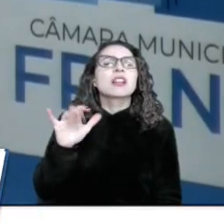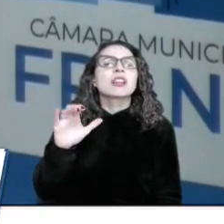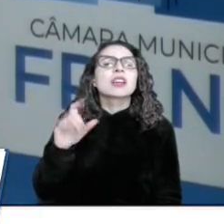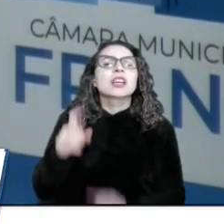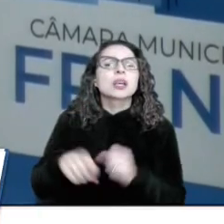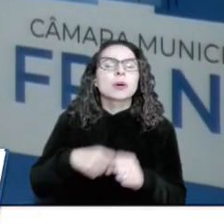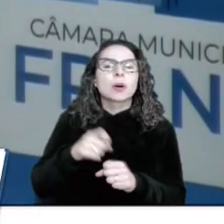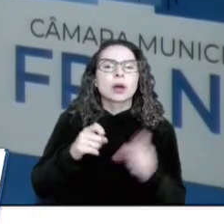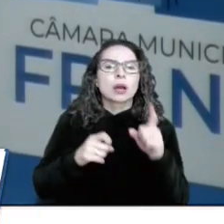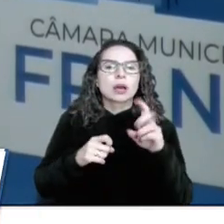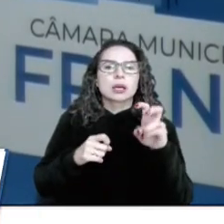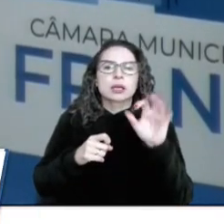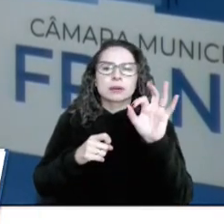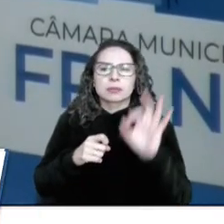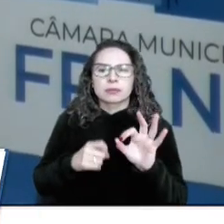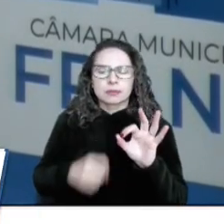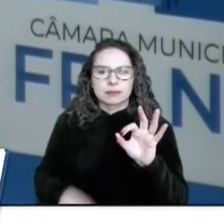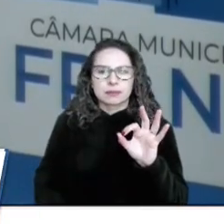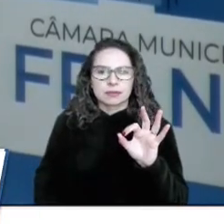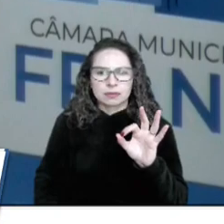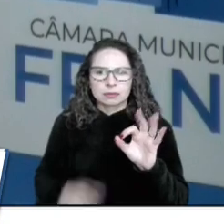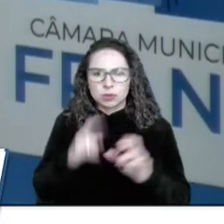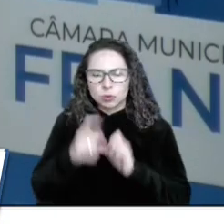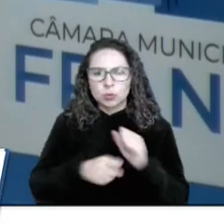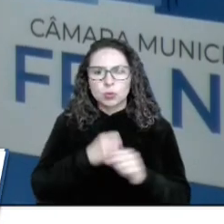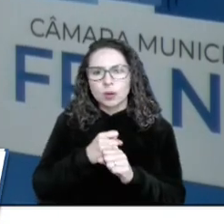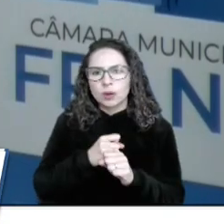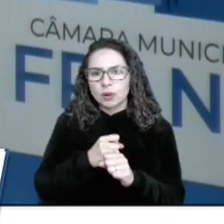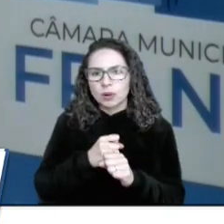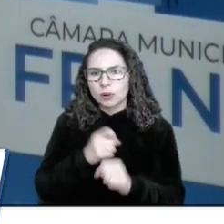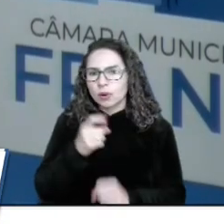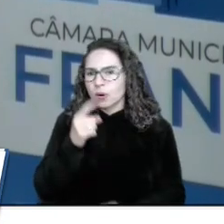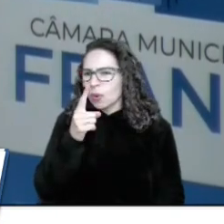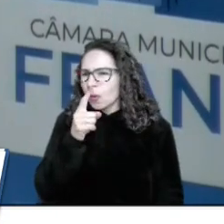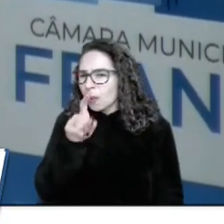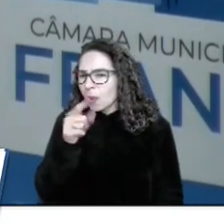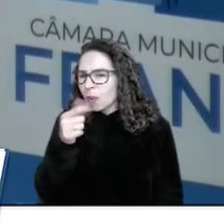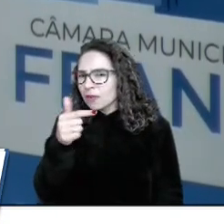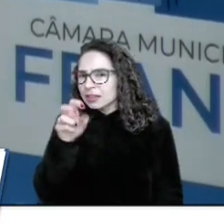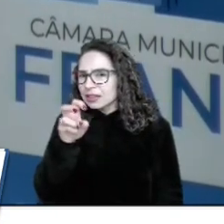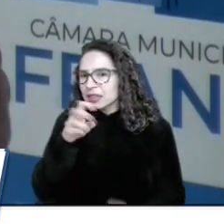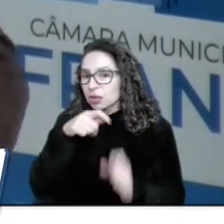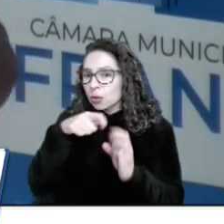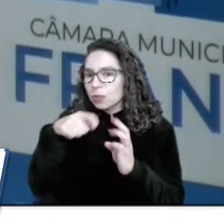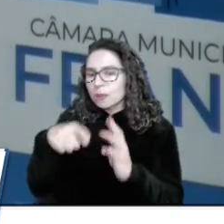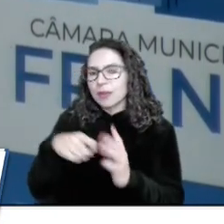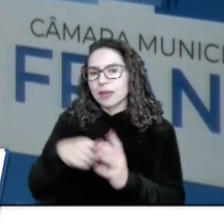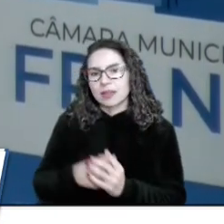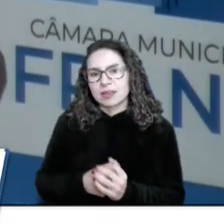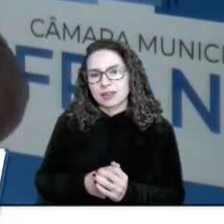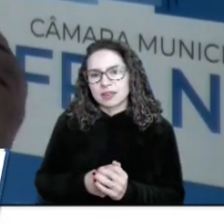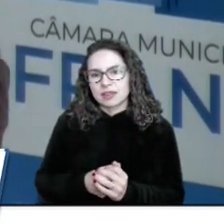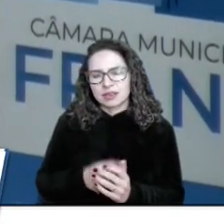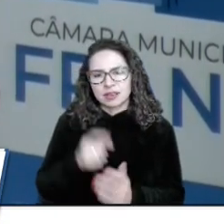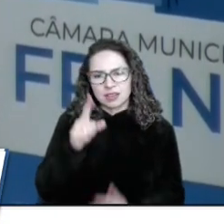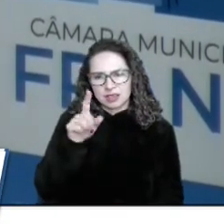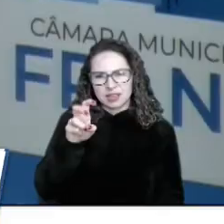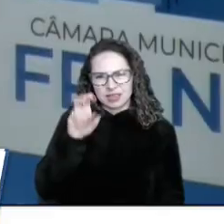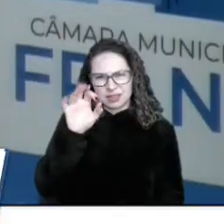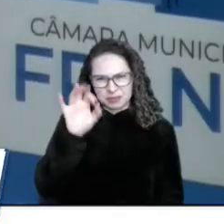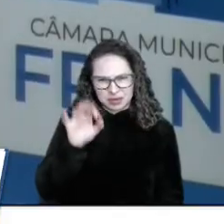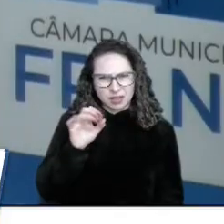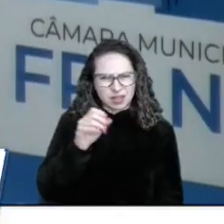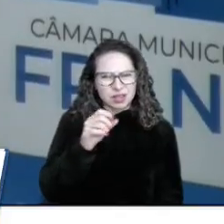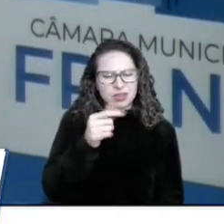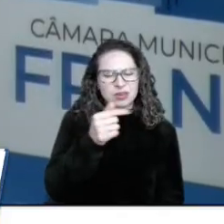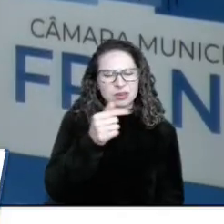15% ao ano. 1,25 ao mês. Coloca 15% sobre 7